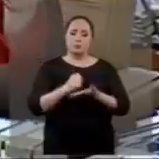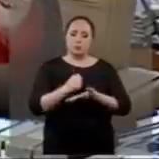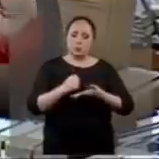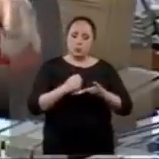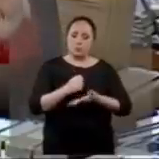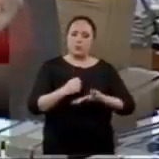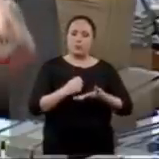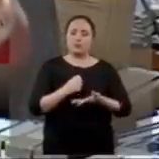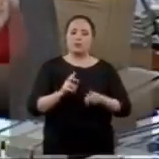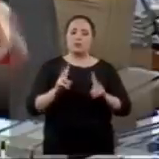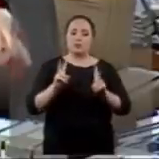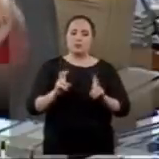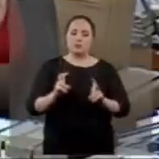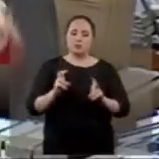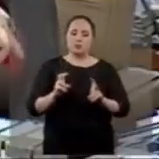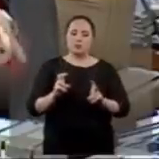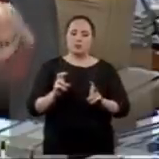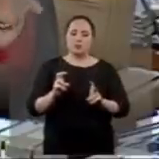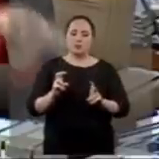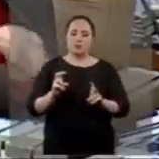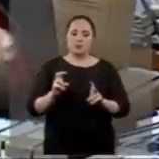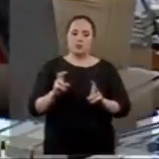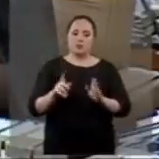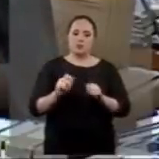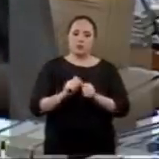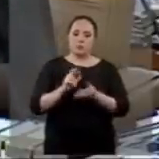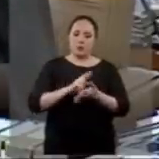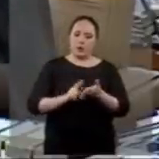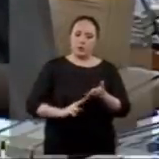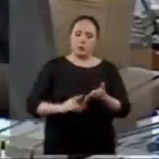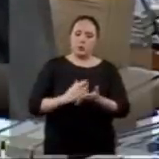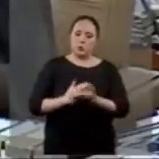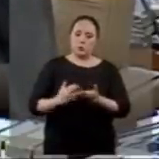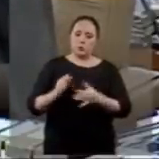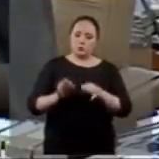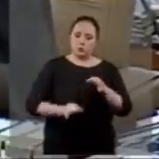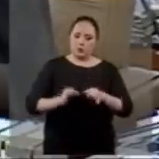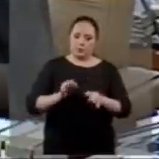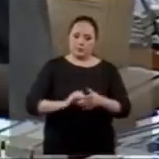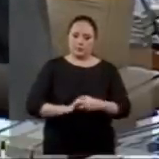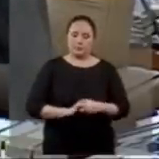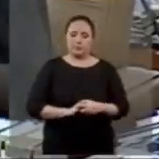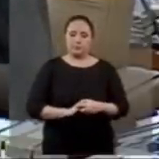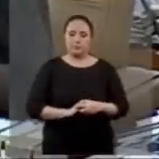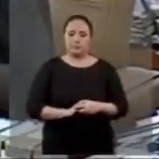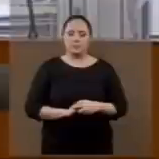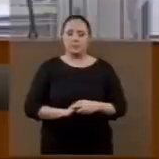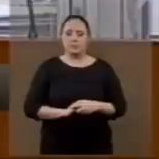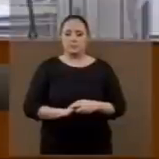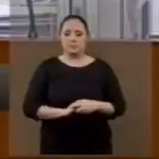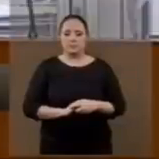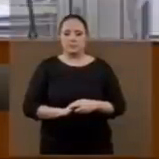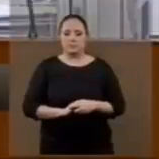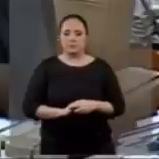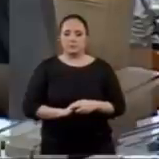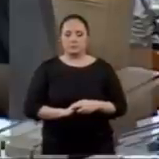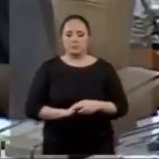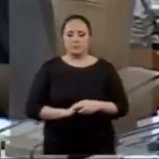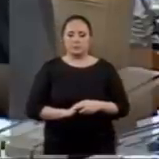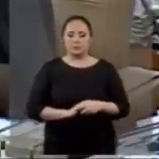da questão tal como posta pelo relator no início do julgamento. Que foi o objeto da ação.